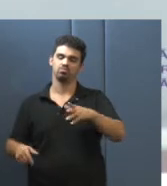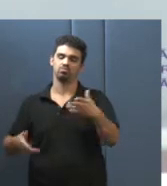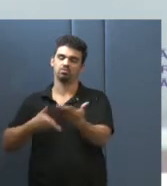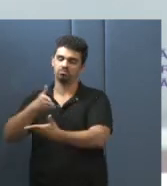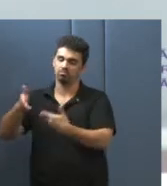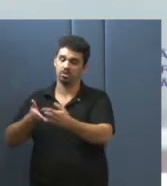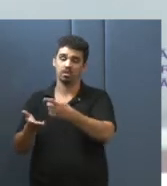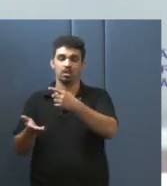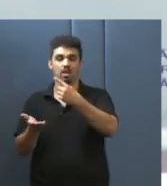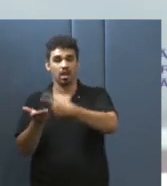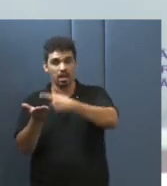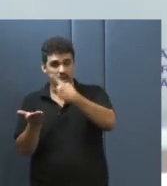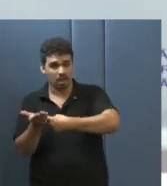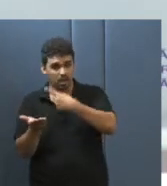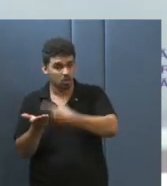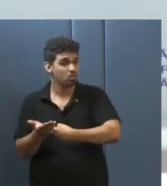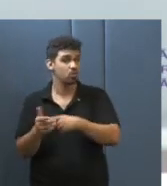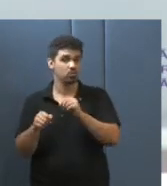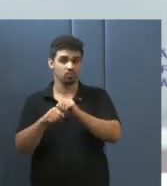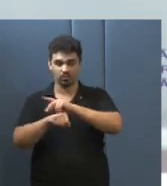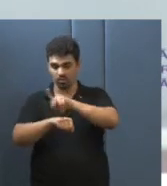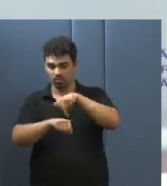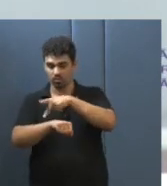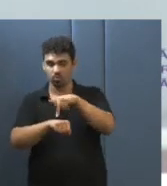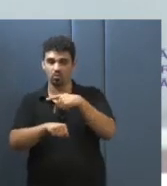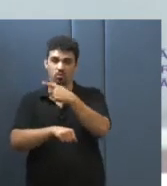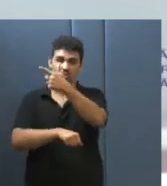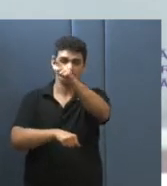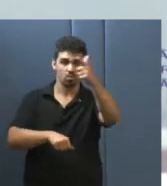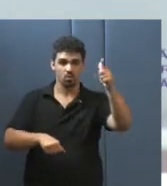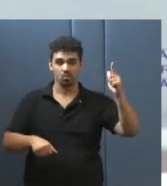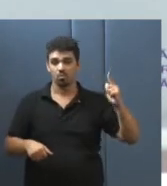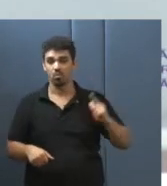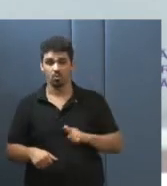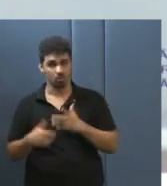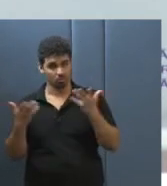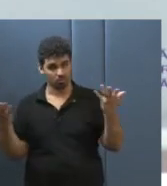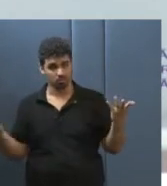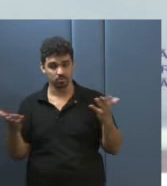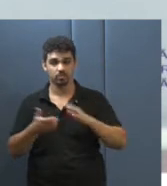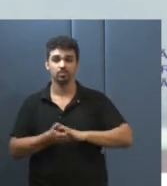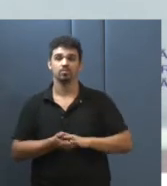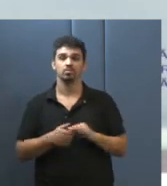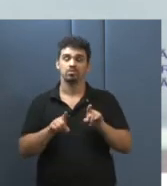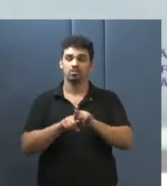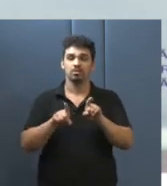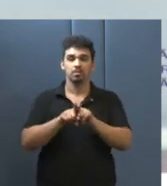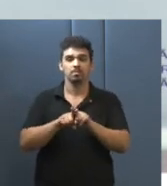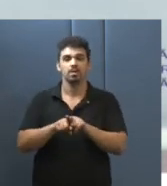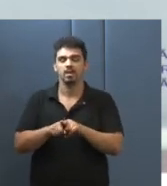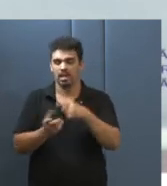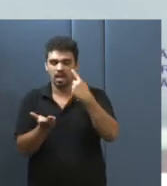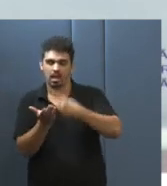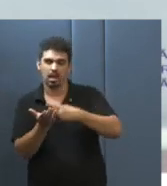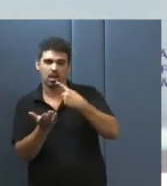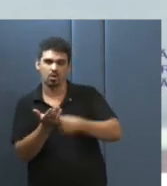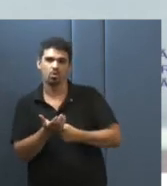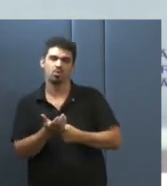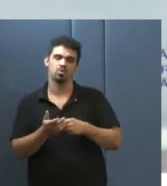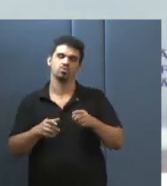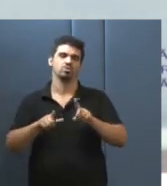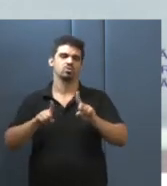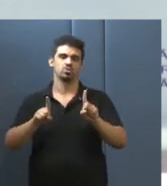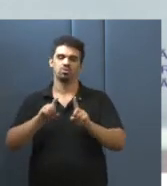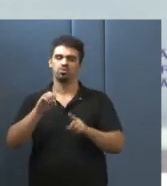acordos realizados com países lusófonos. Levaríamos para o clube apenas acordos com países não lusófonos.